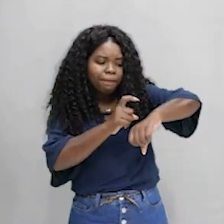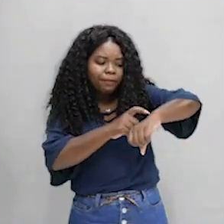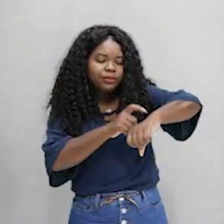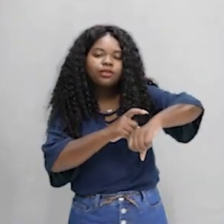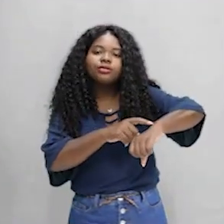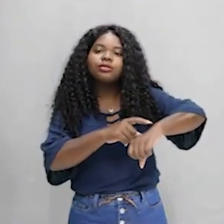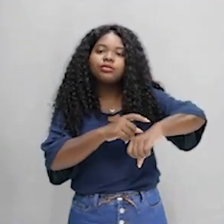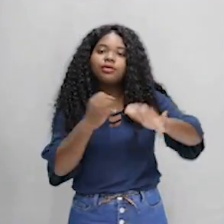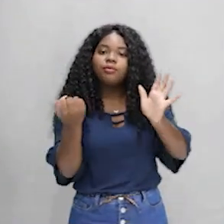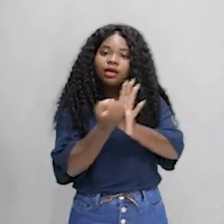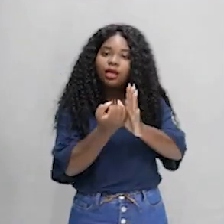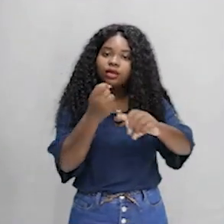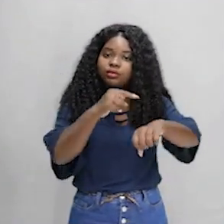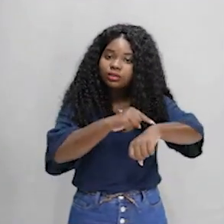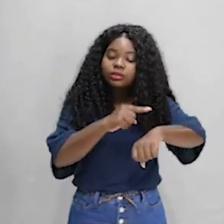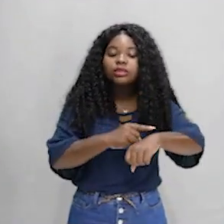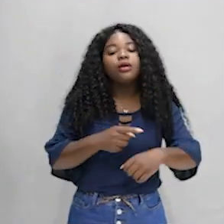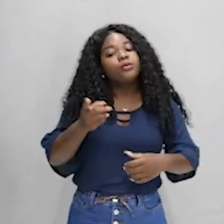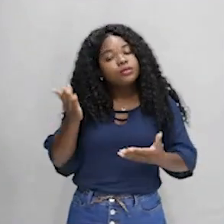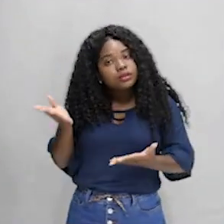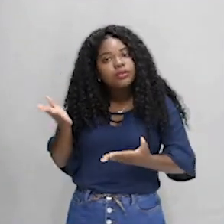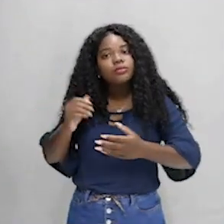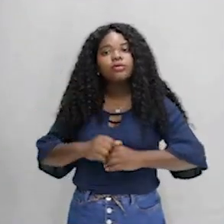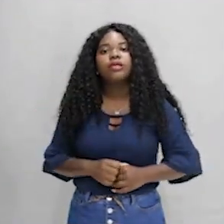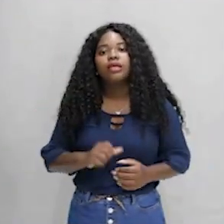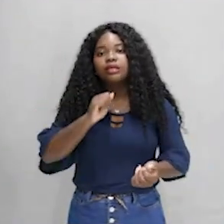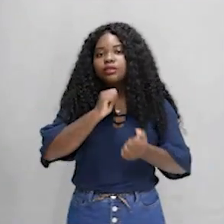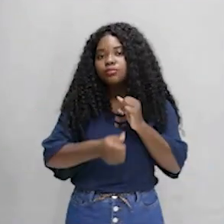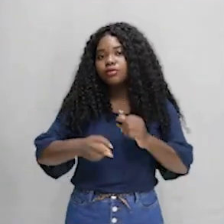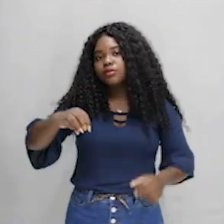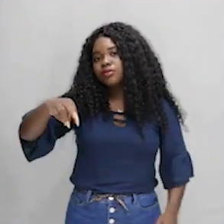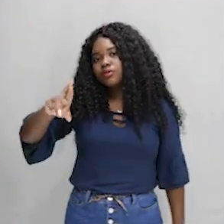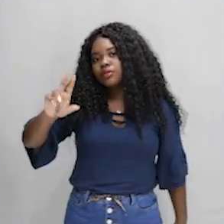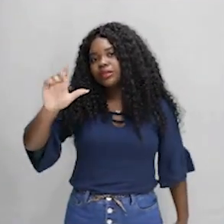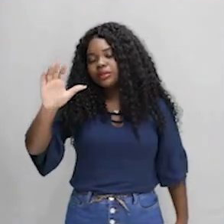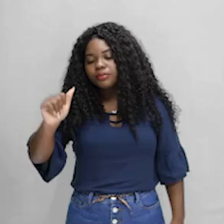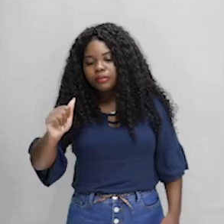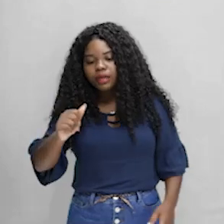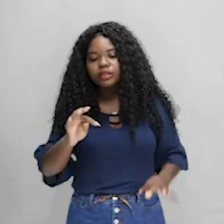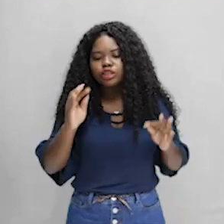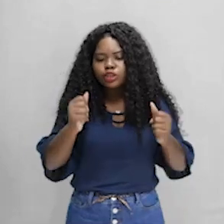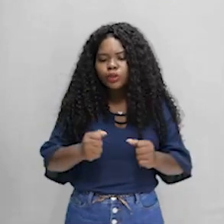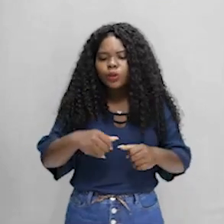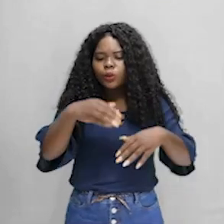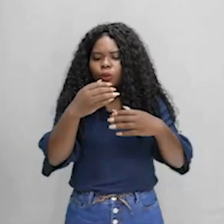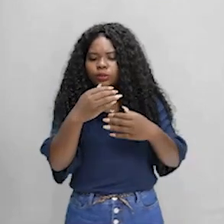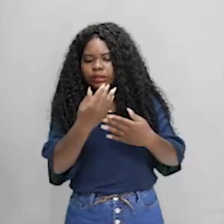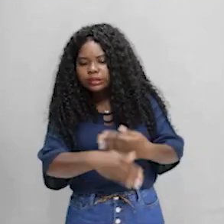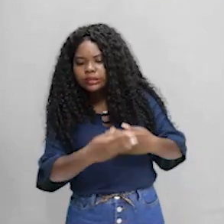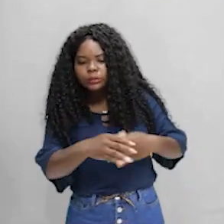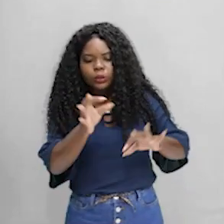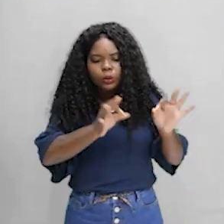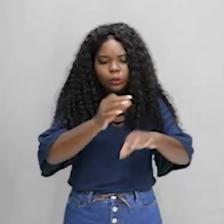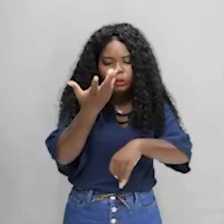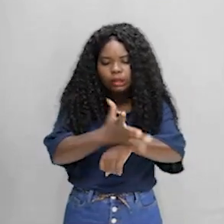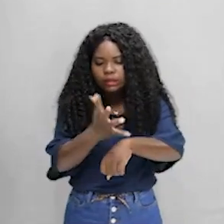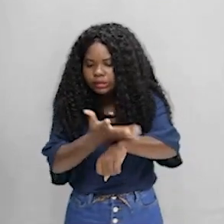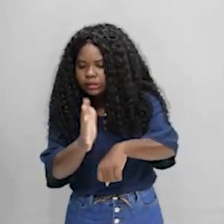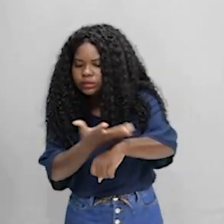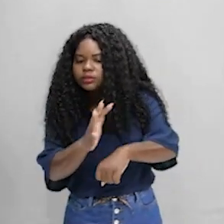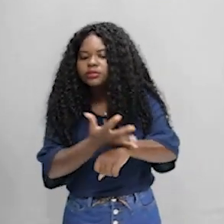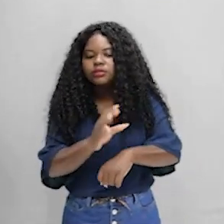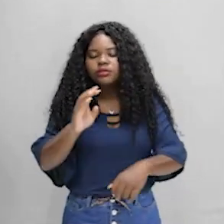no relógio. Isso é esporte de marca. Todas as provas do atletismo. O atletismo, vocês sabem, se divide em 3.